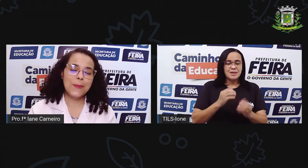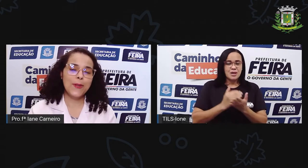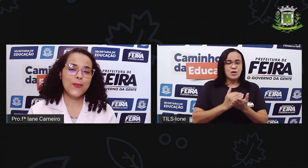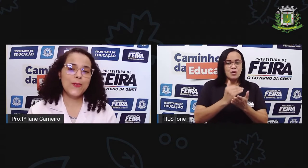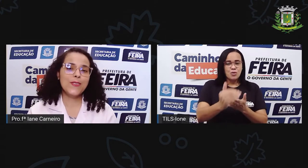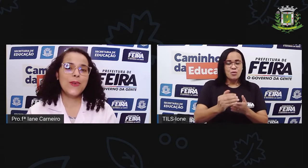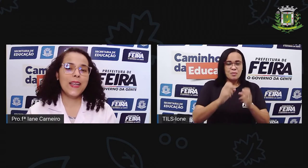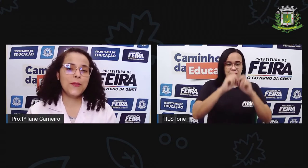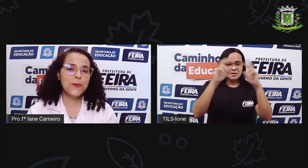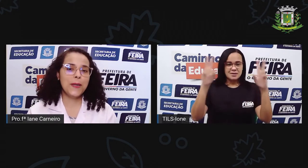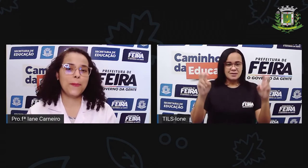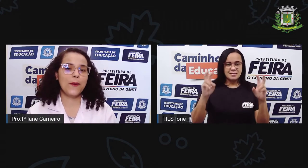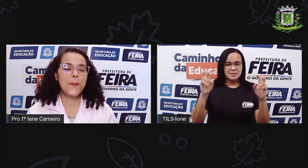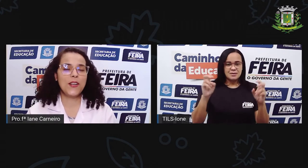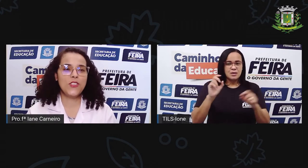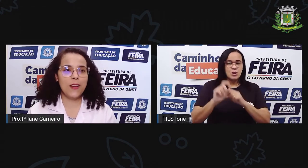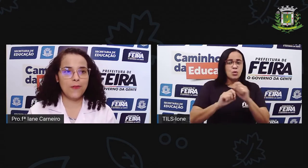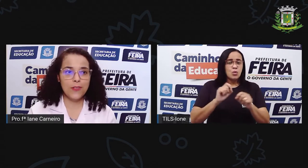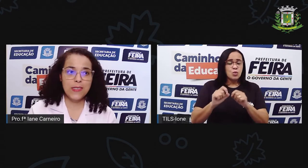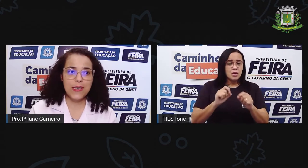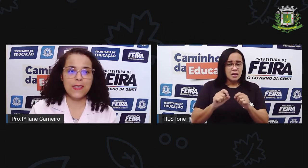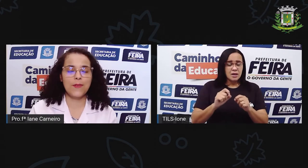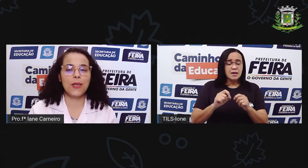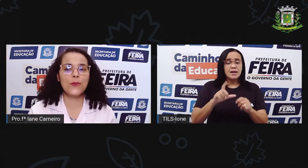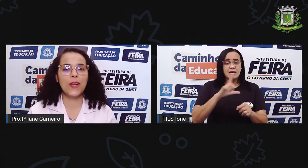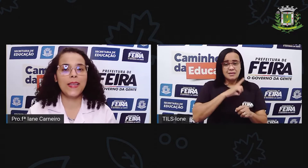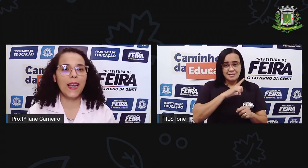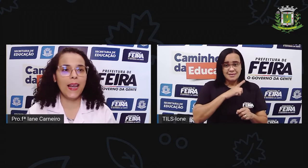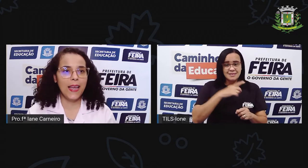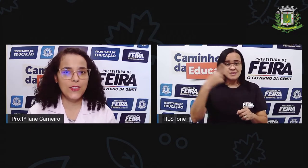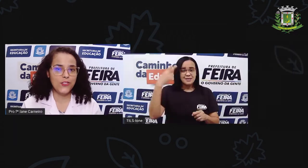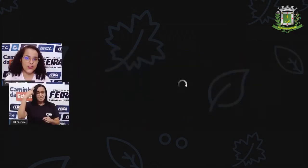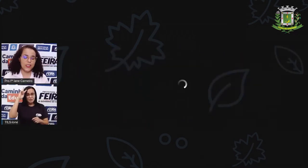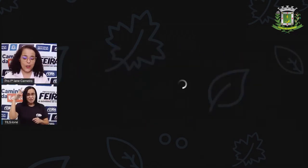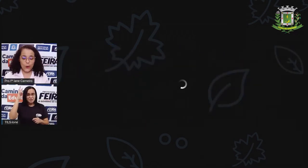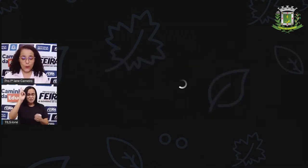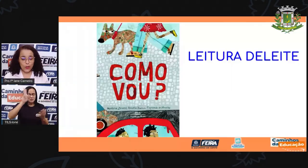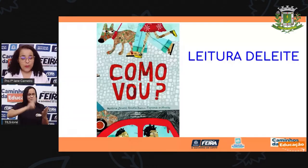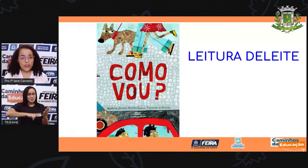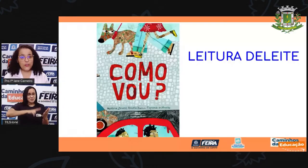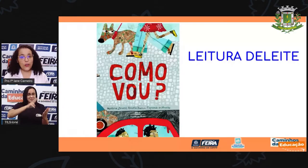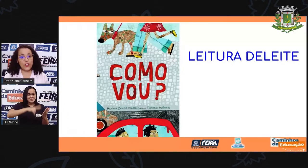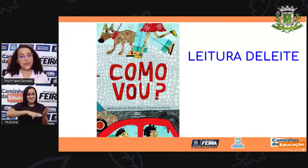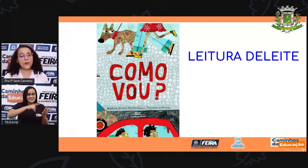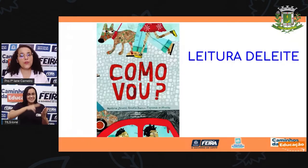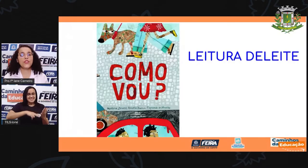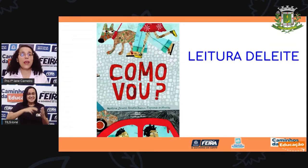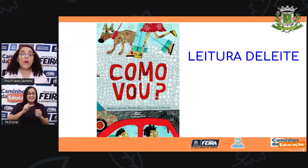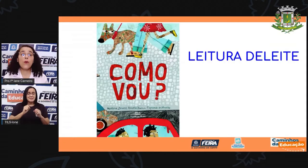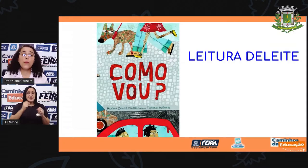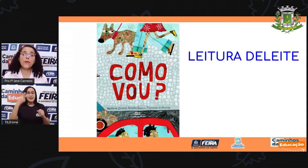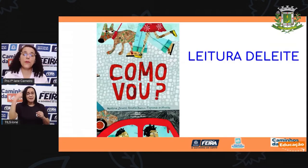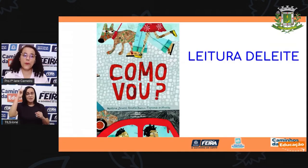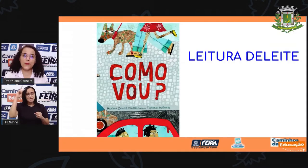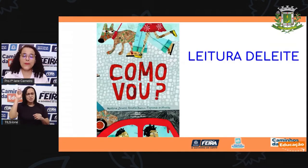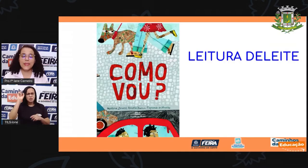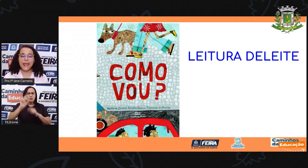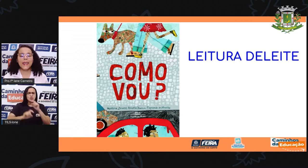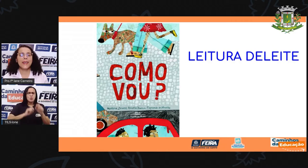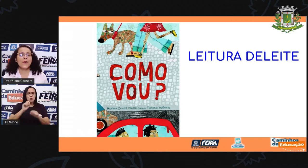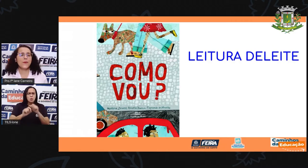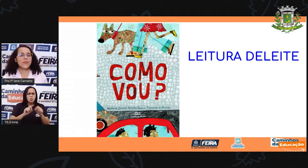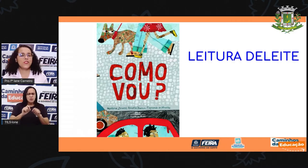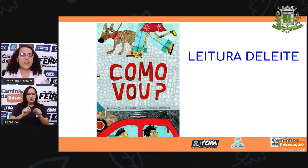aula, eu trouxe uma leitura para compartilhar com vocês, uma leitura de leite. O nome da história de hoje é como voo,